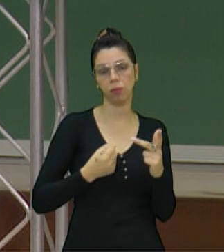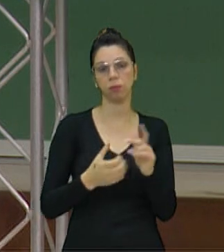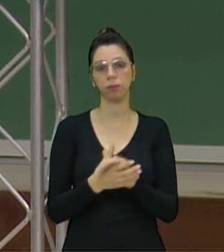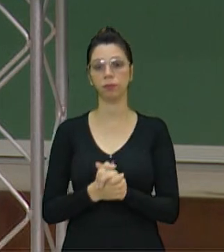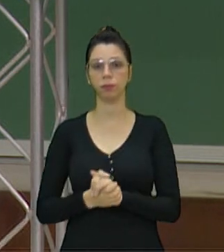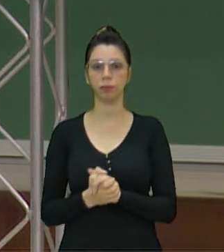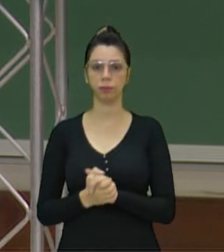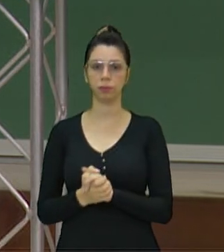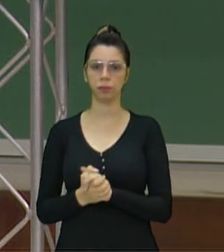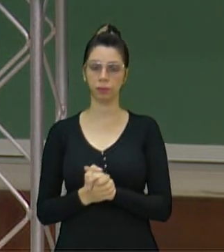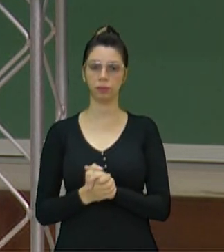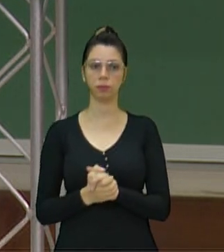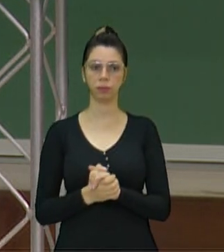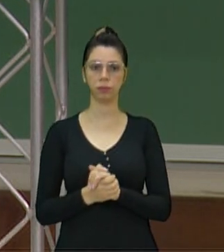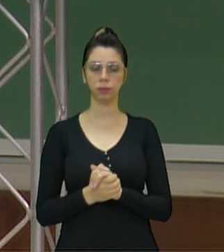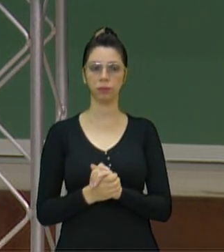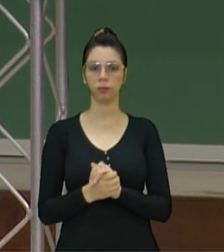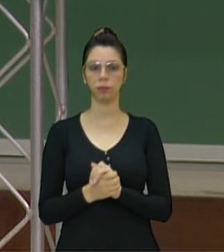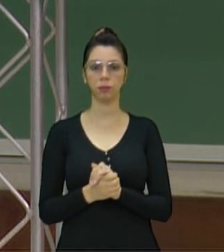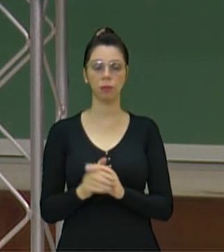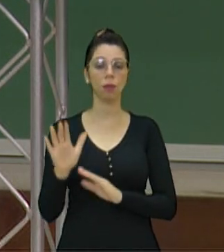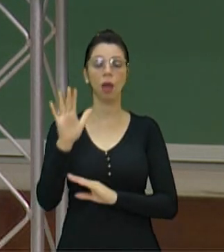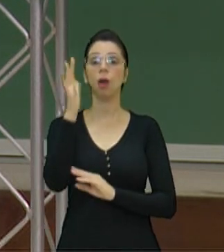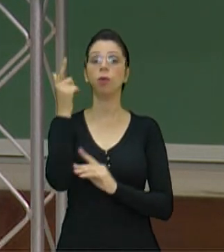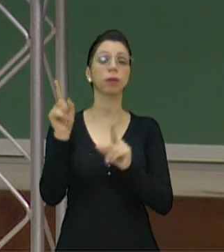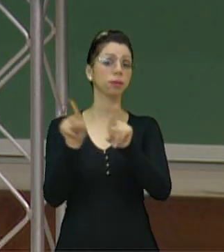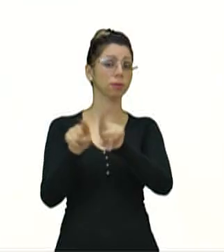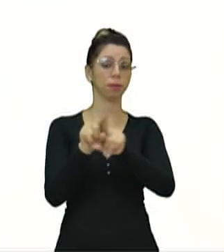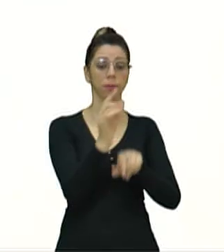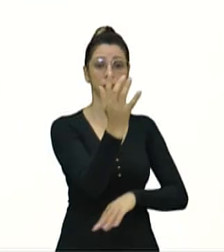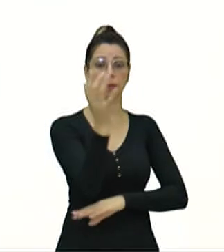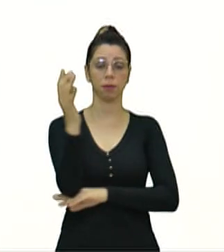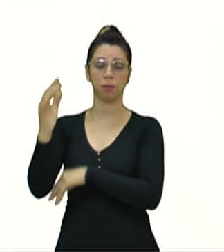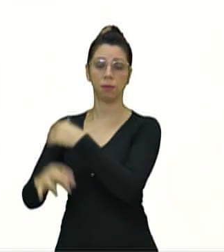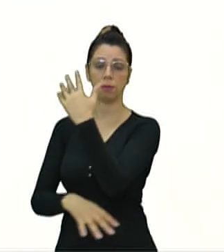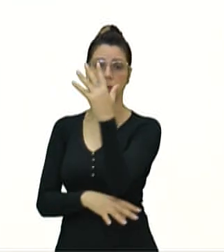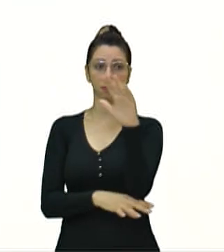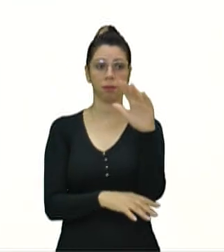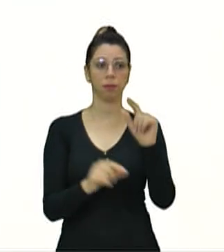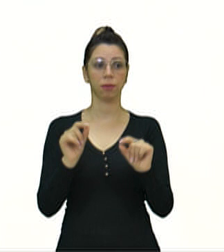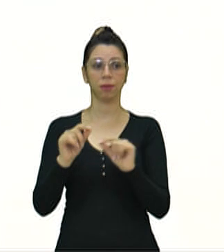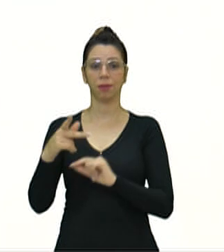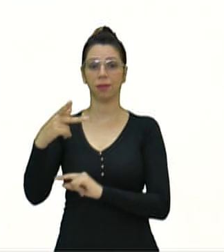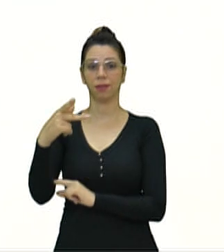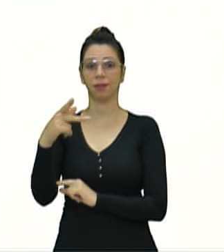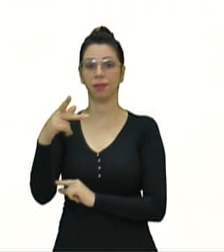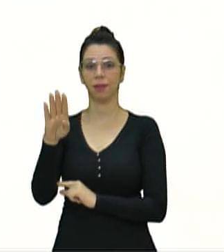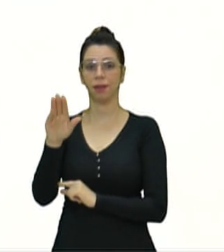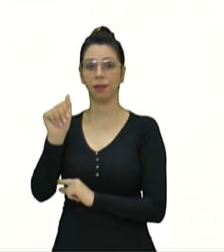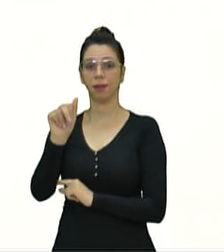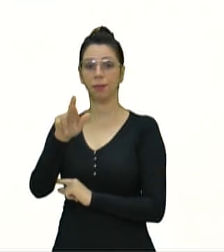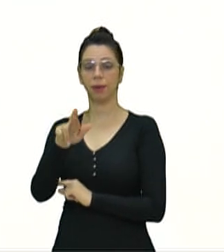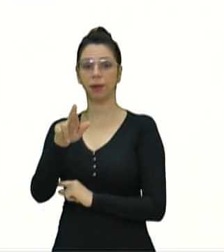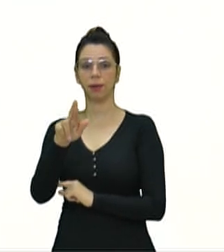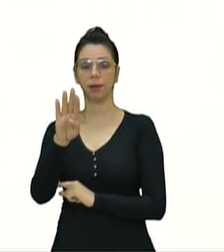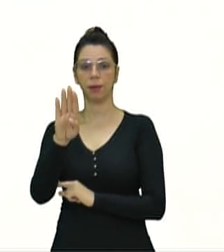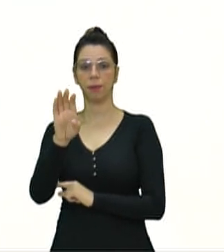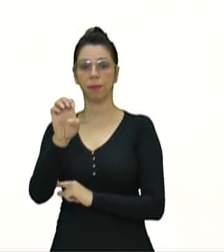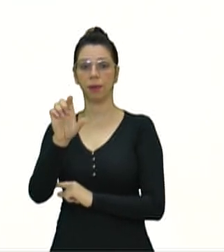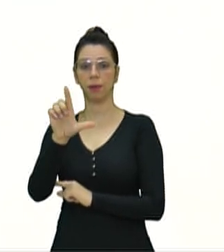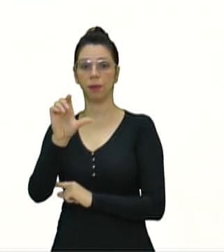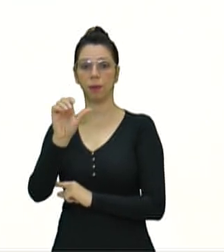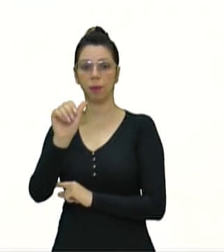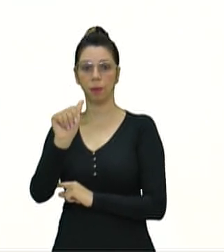daquela espécie. Ocorre isso também em plantas, a gente vai chamar de partenocarpia, isso vai acontecer na banana. É o mesmo processo